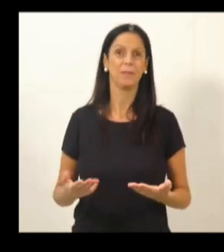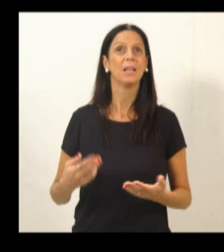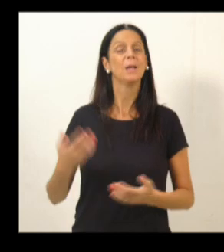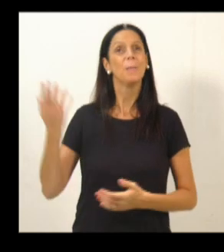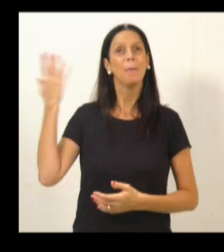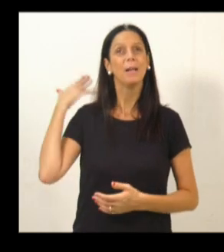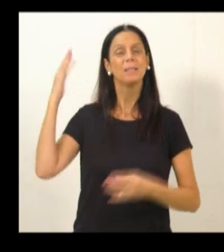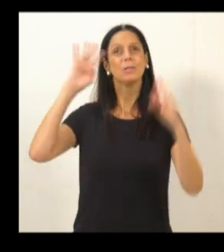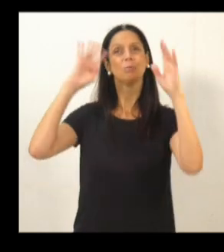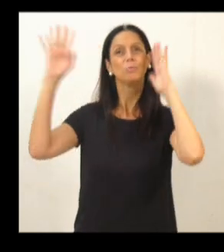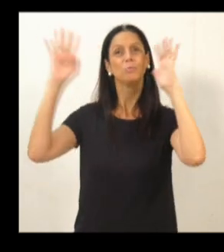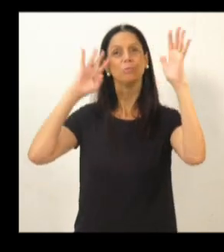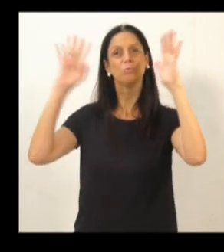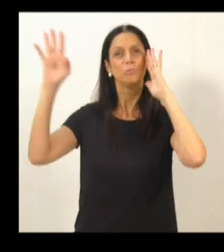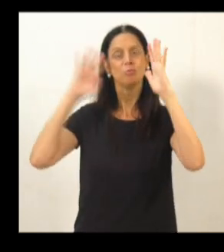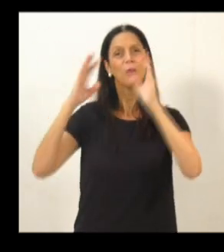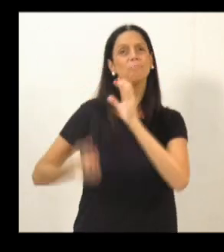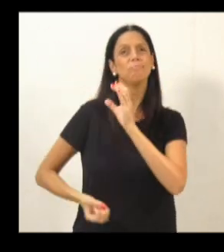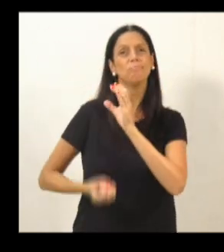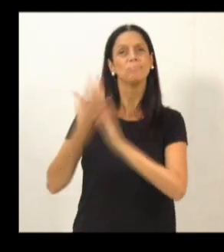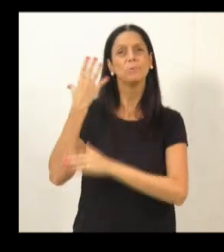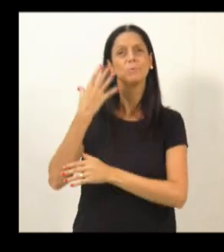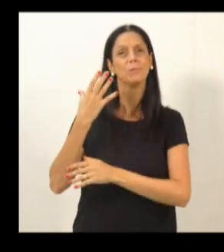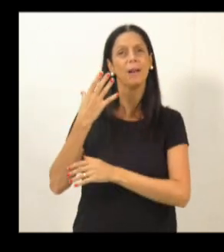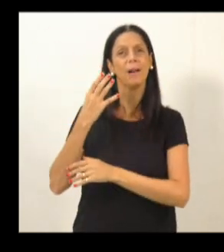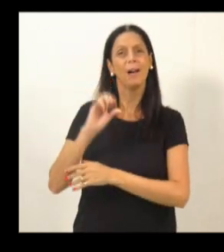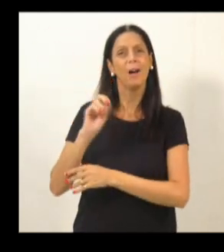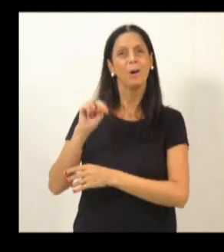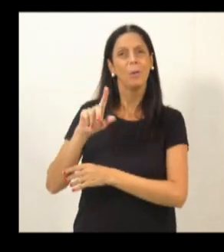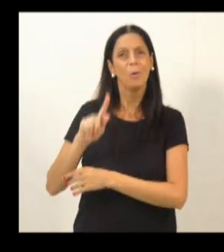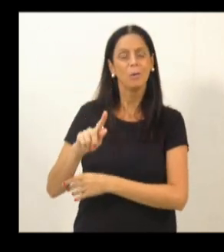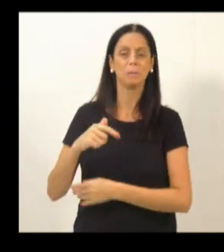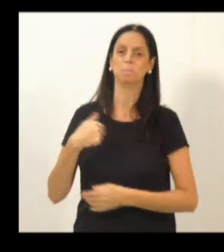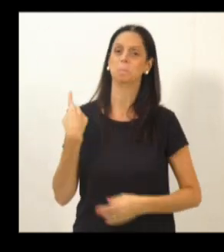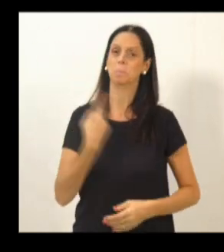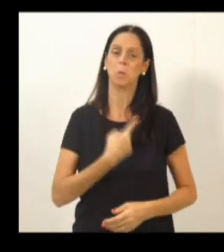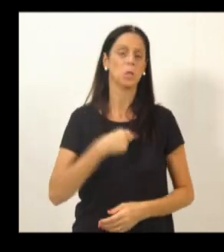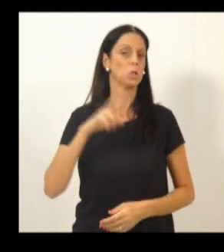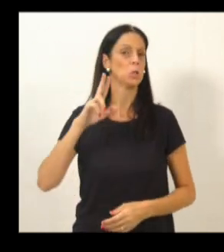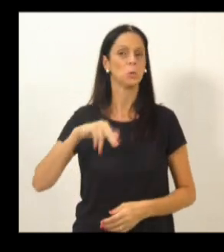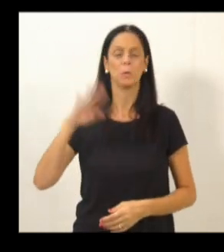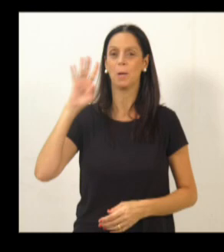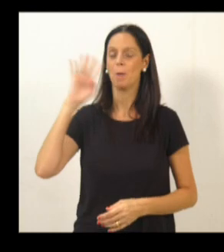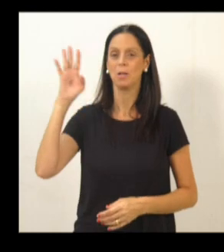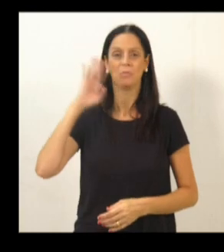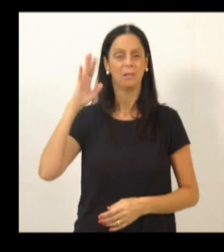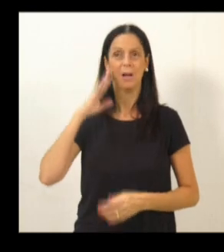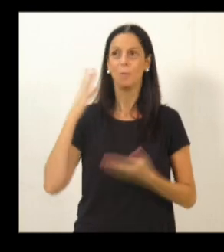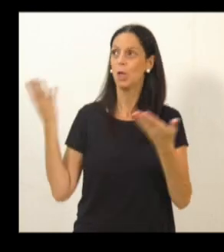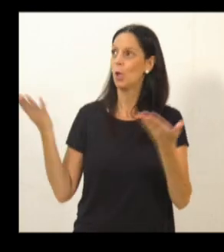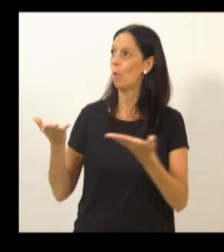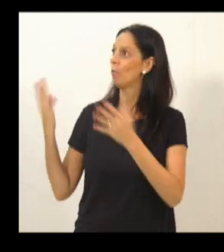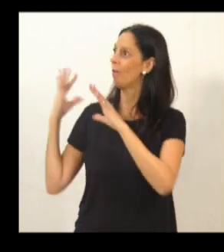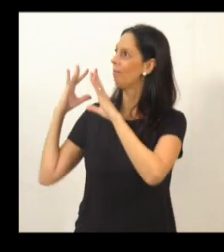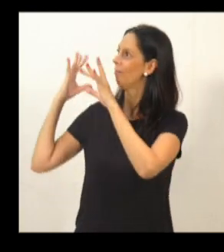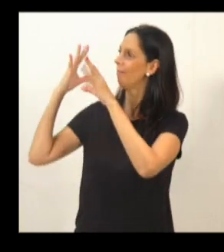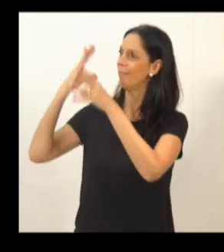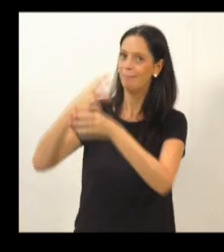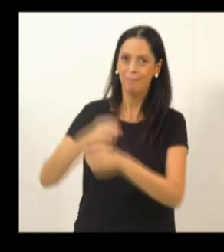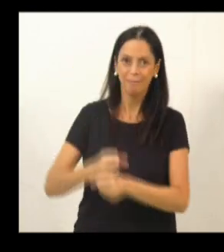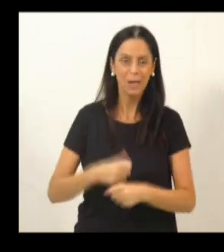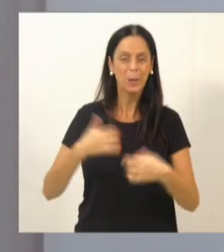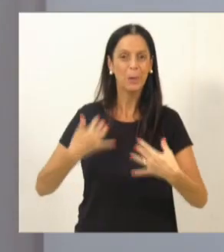quando fundamos a Gerar há 20 anos atrás, nós pensamos que chegaríamos nessa data com